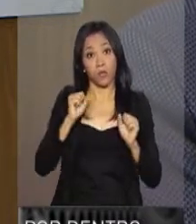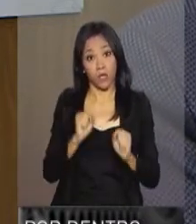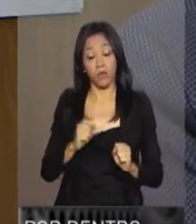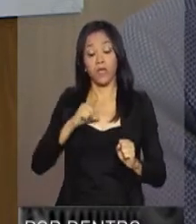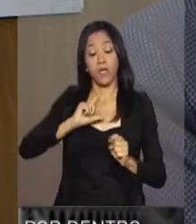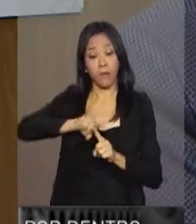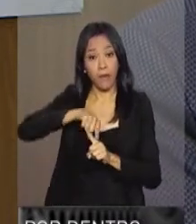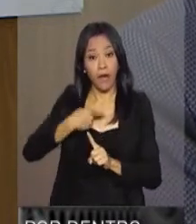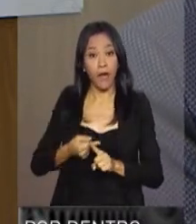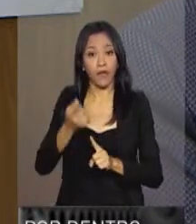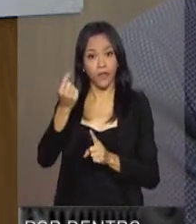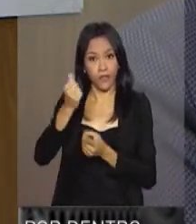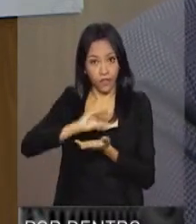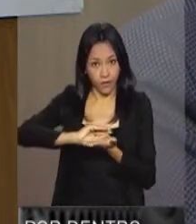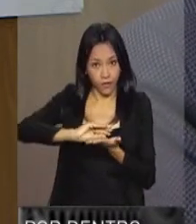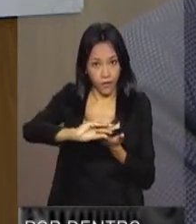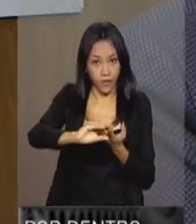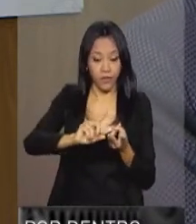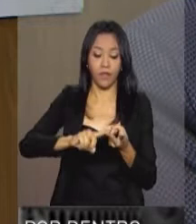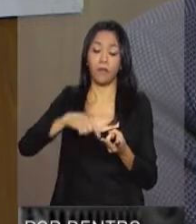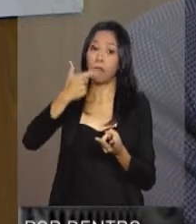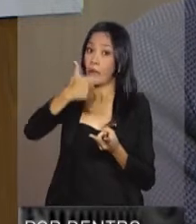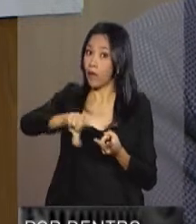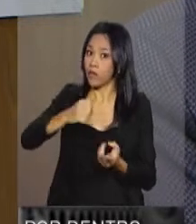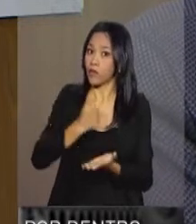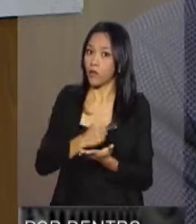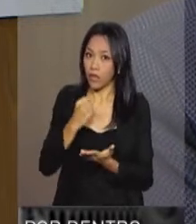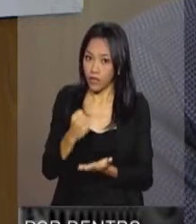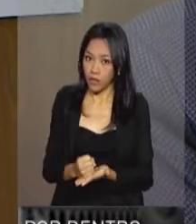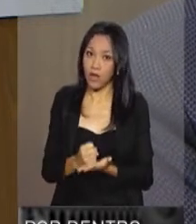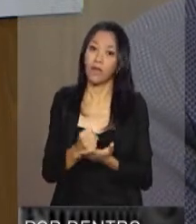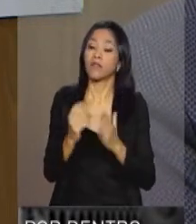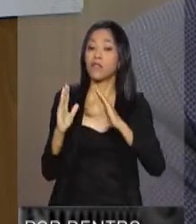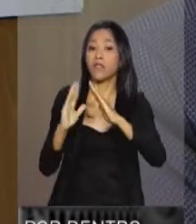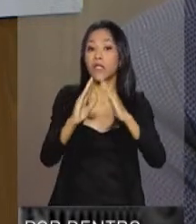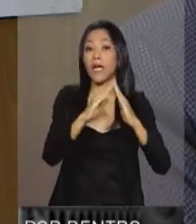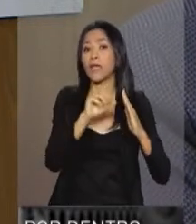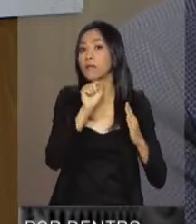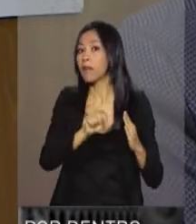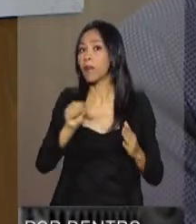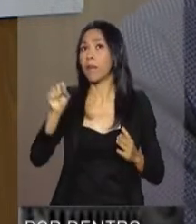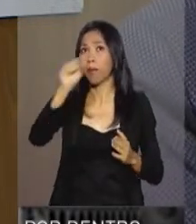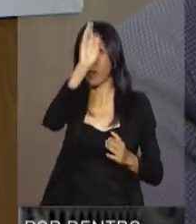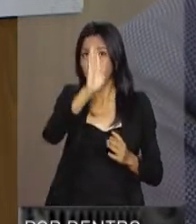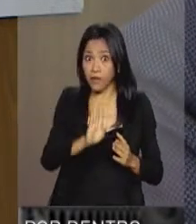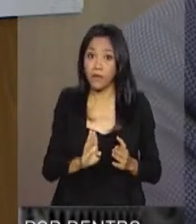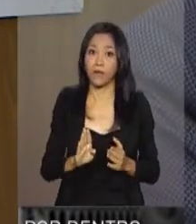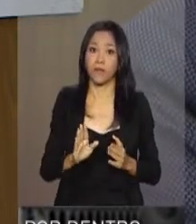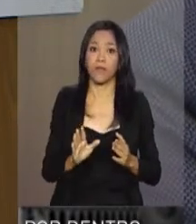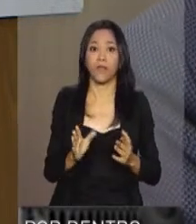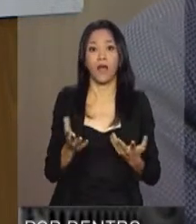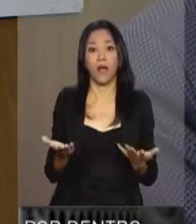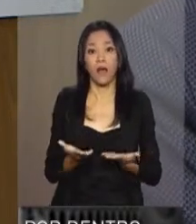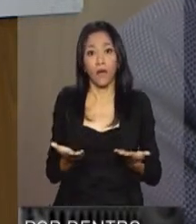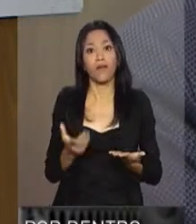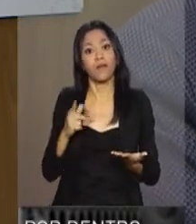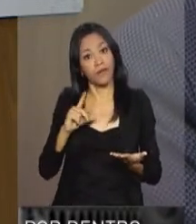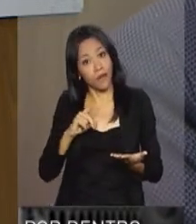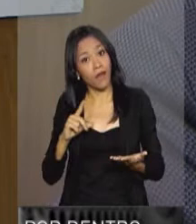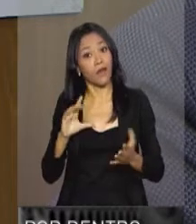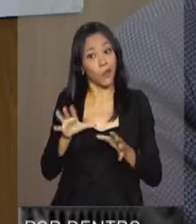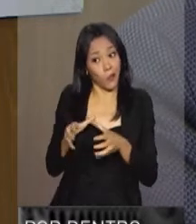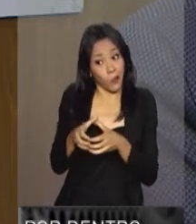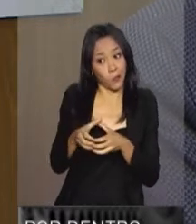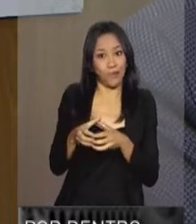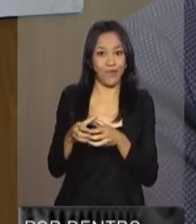condições de contratar mas unidades habitacionais por todo o brasil e fundamentalmente a questões partidárias nós